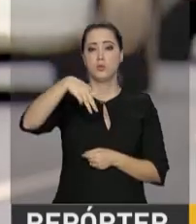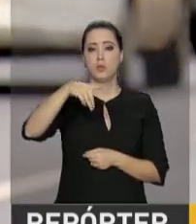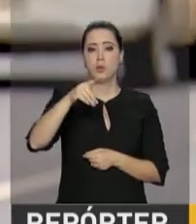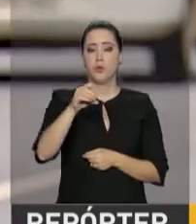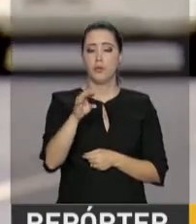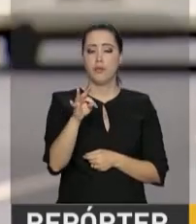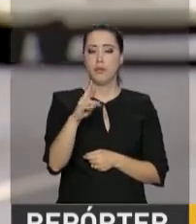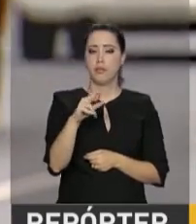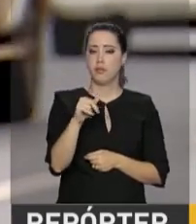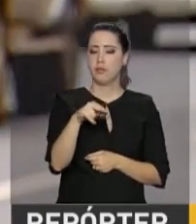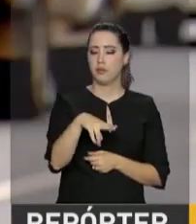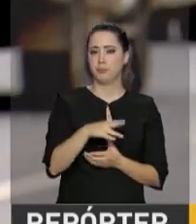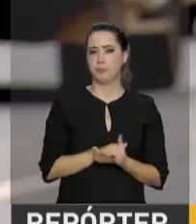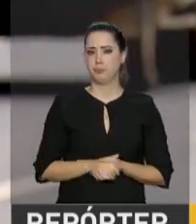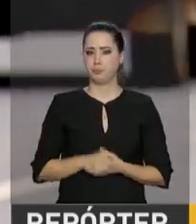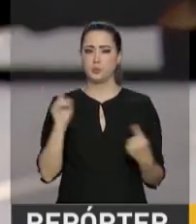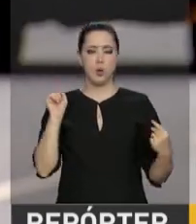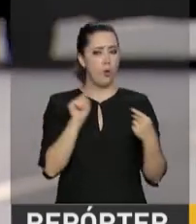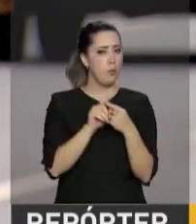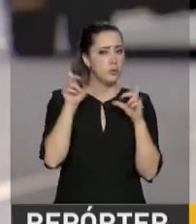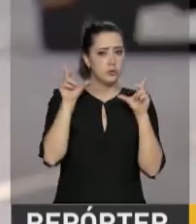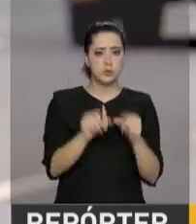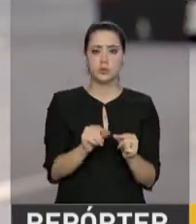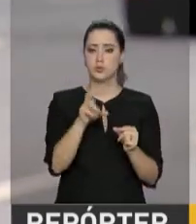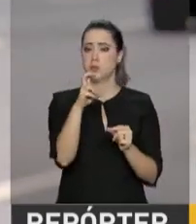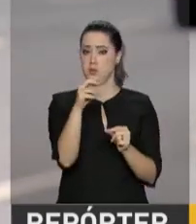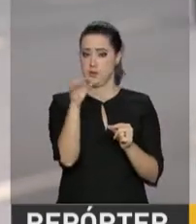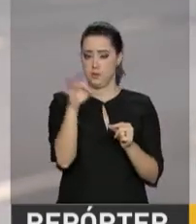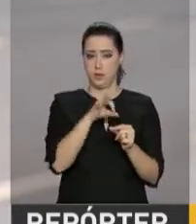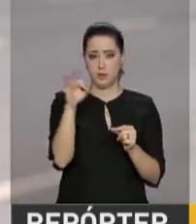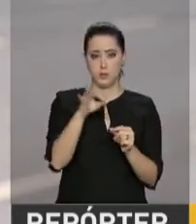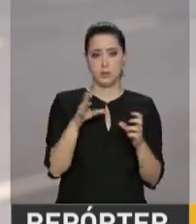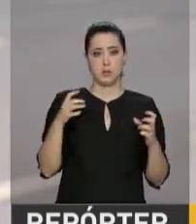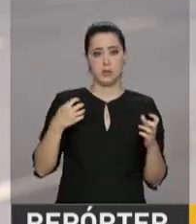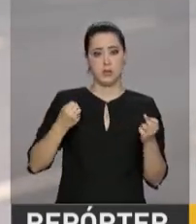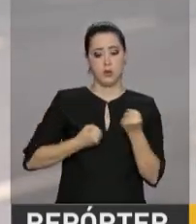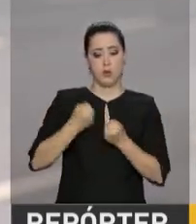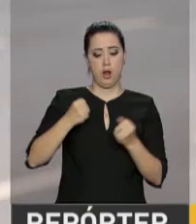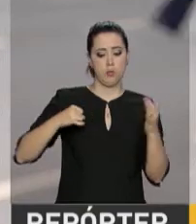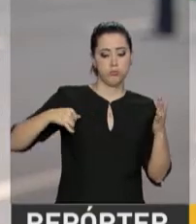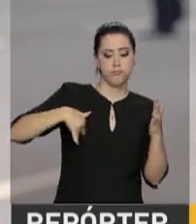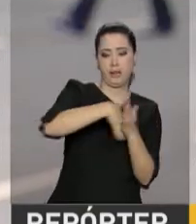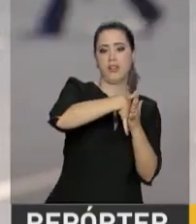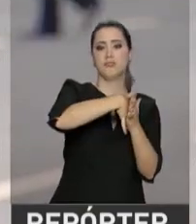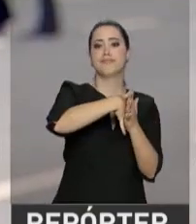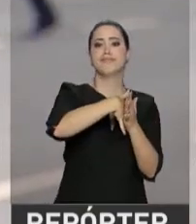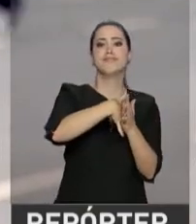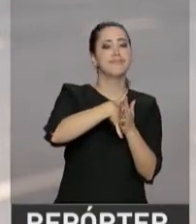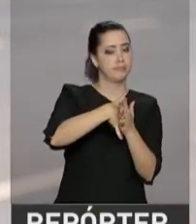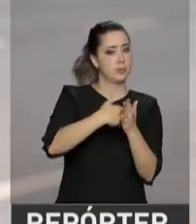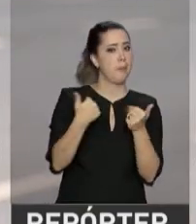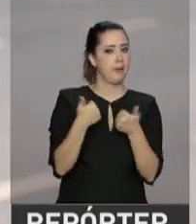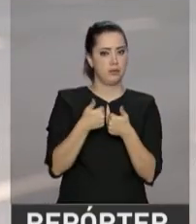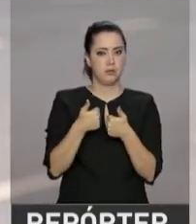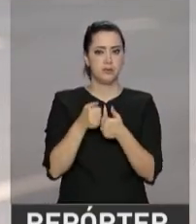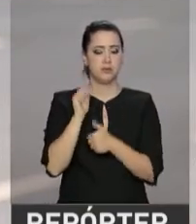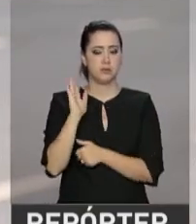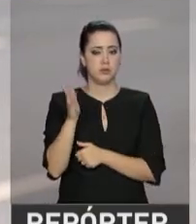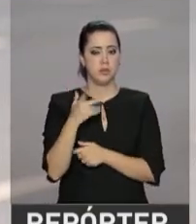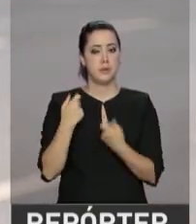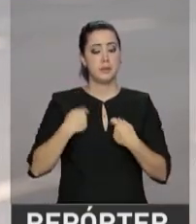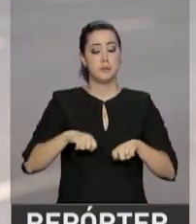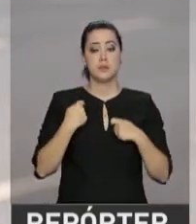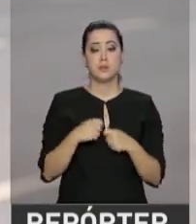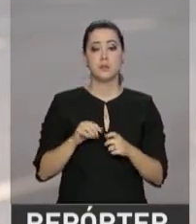é reduzir em 50% o número de acidentes no país em um futuro próximo mas para isso é preciso que